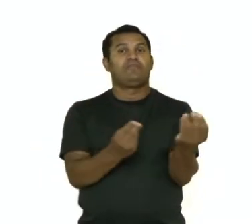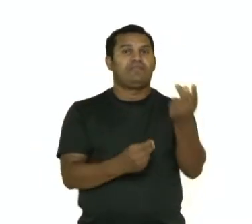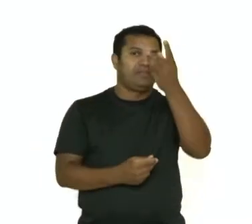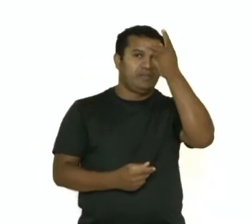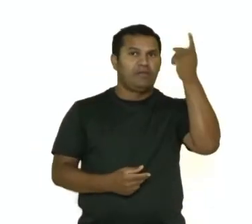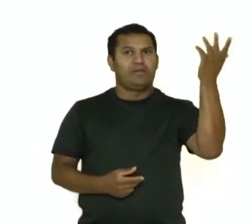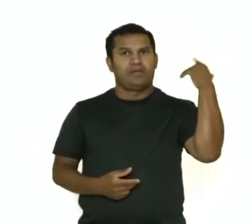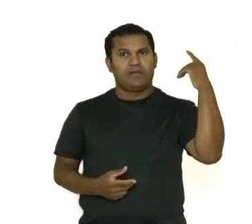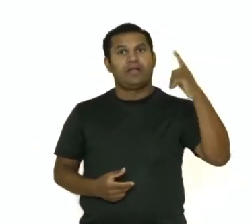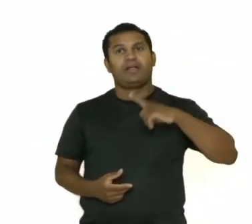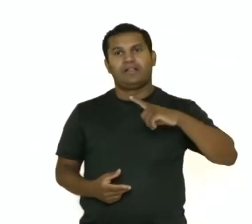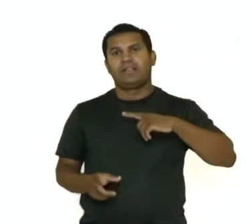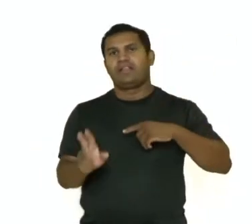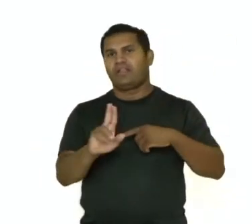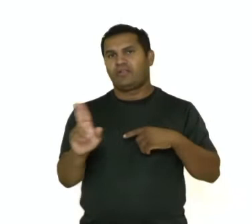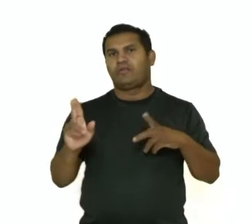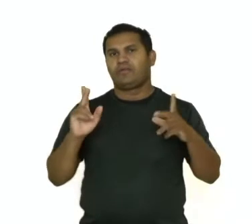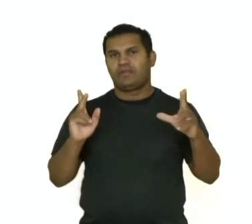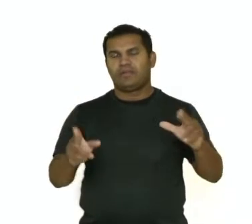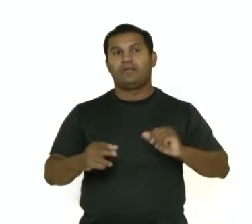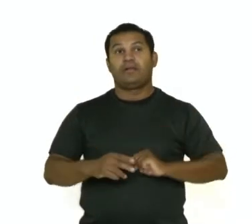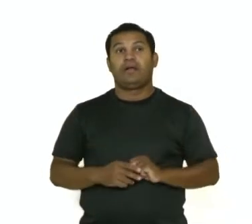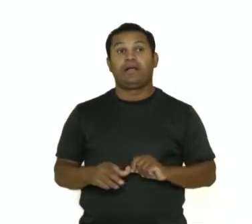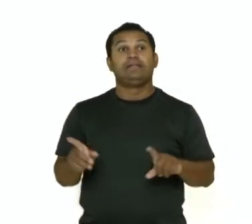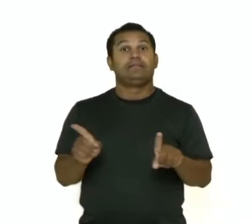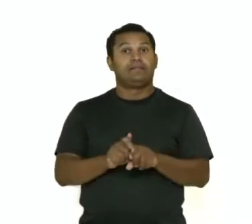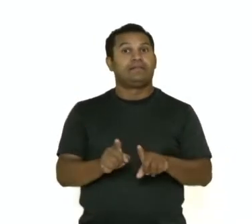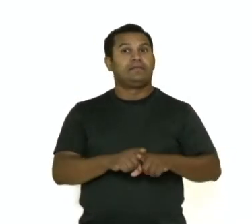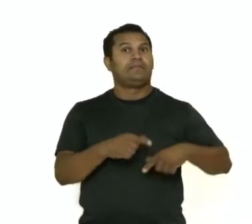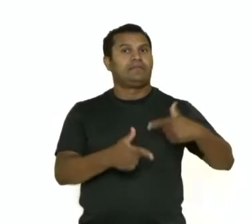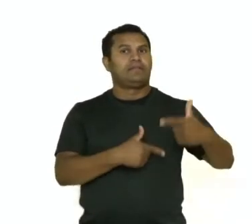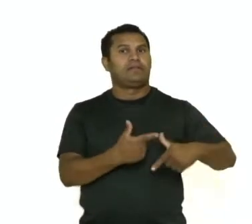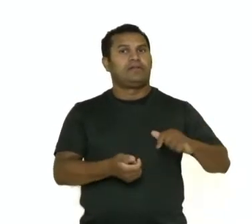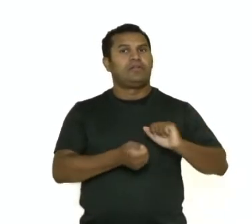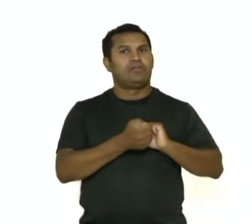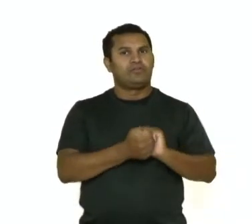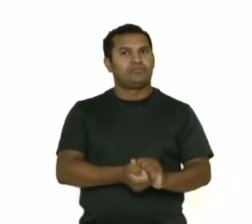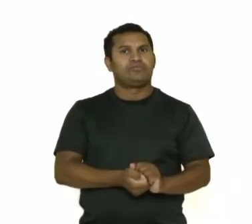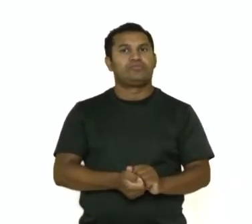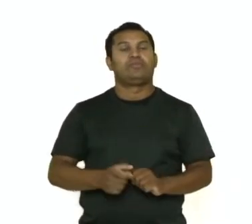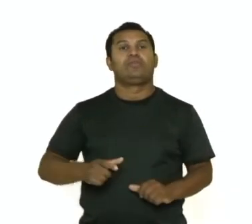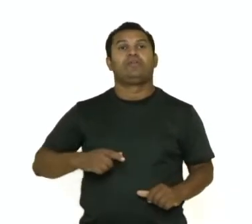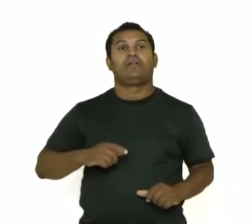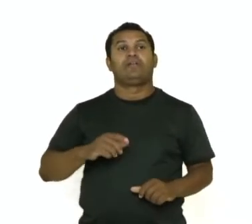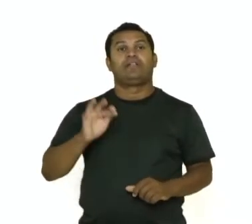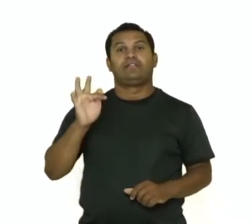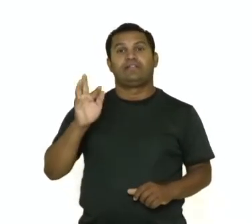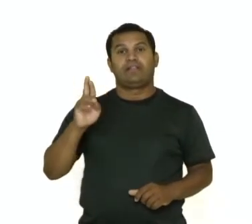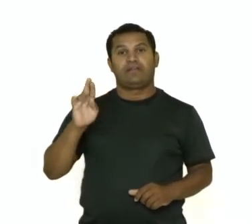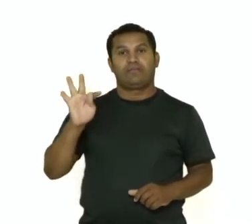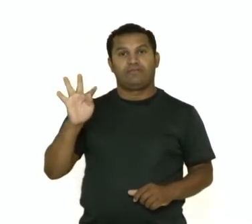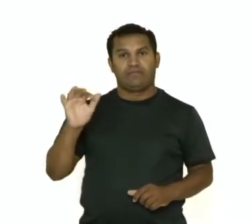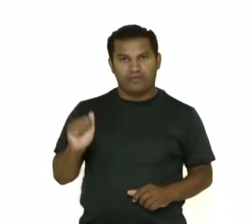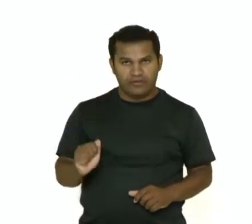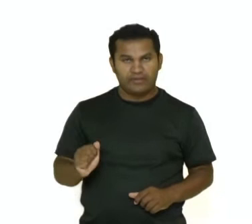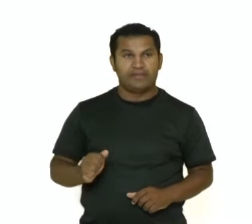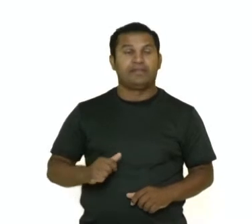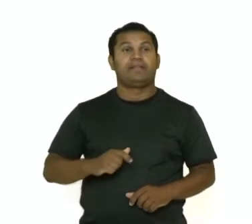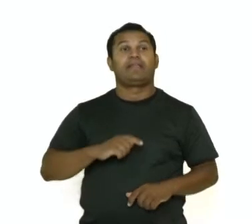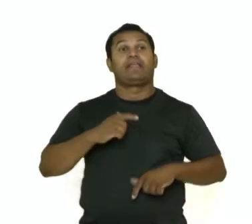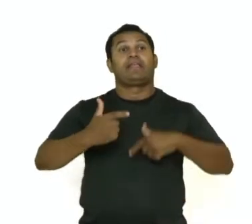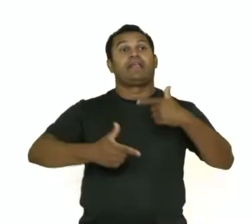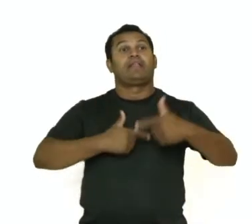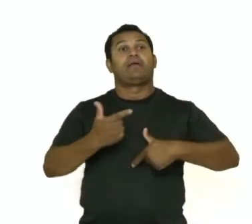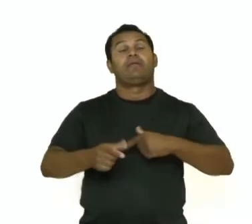então, de Pedro Álvares Cabral, que a aportou em terras que hoje são brasileiras em 1500. Coube a ele, sim,